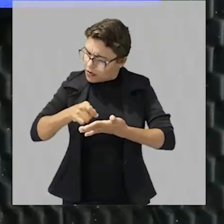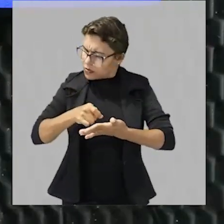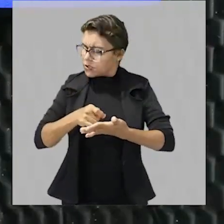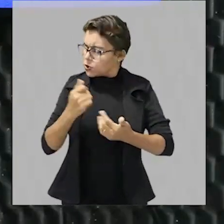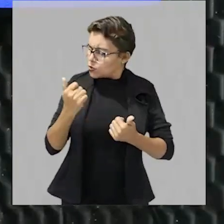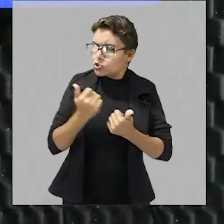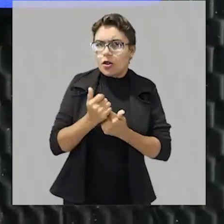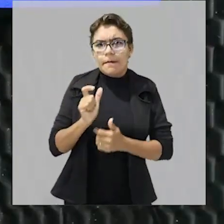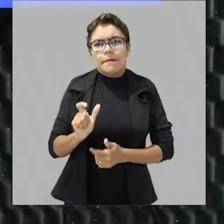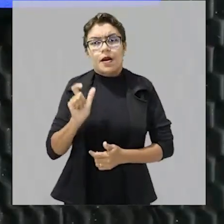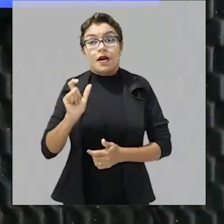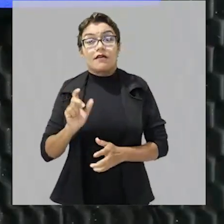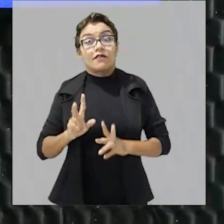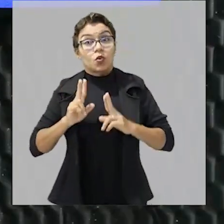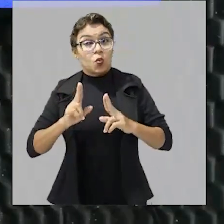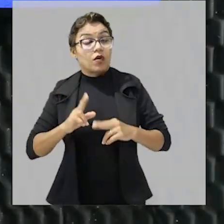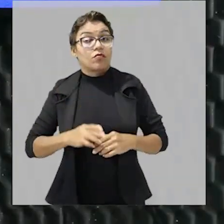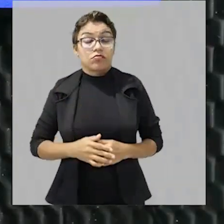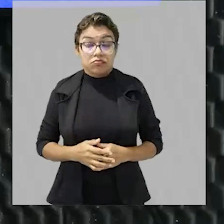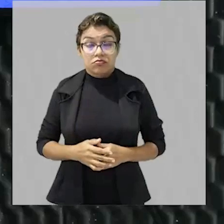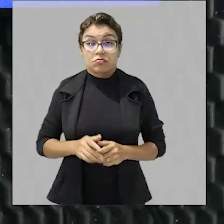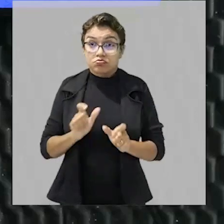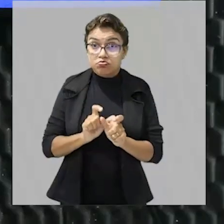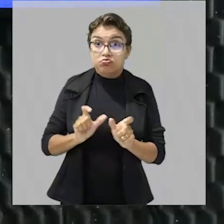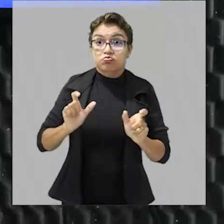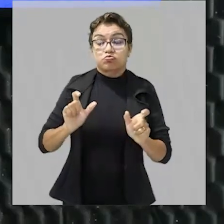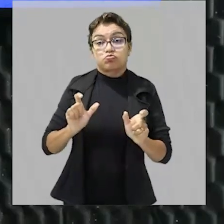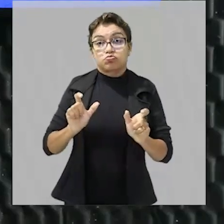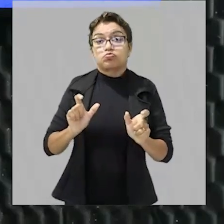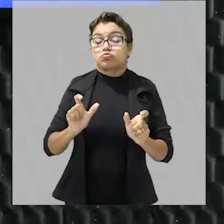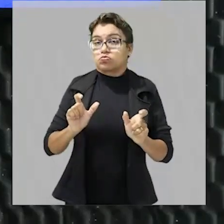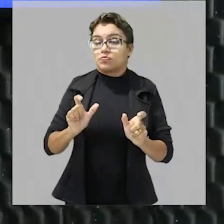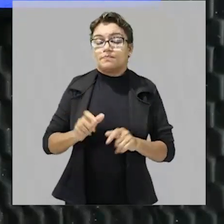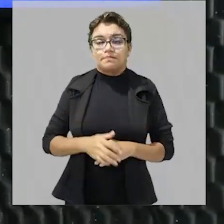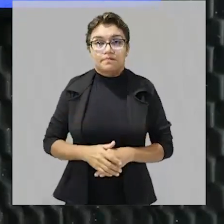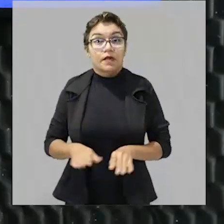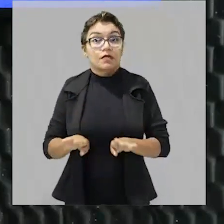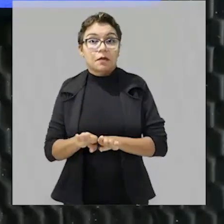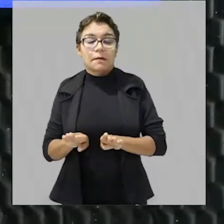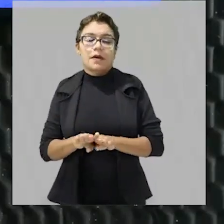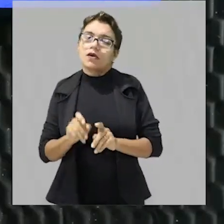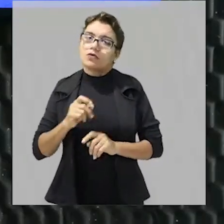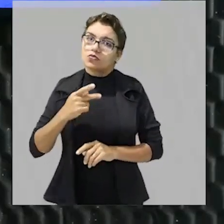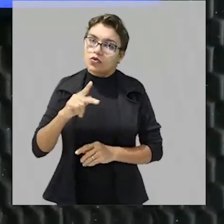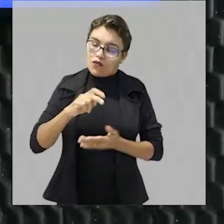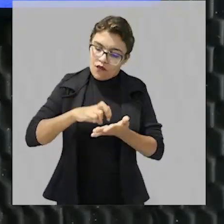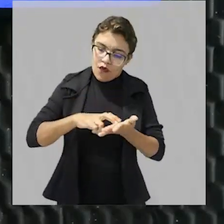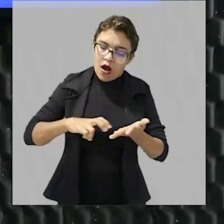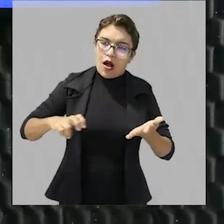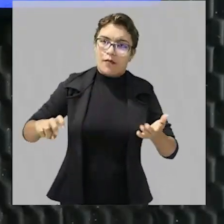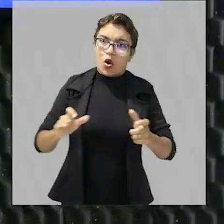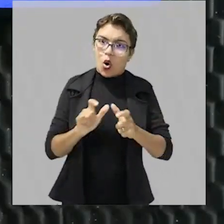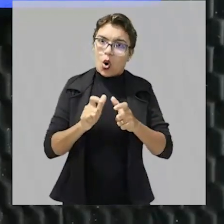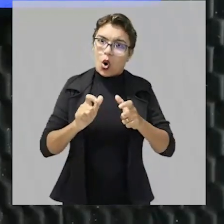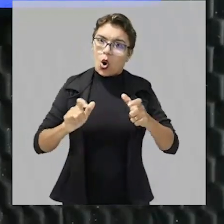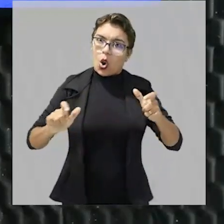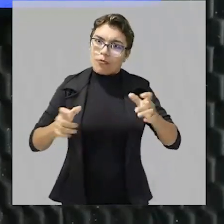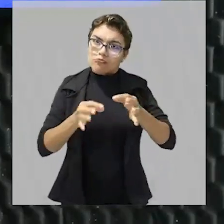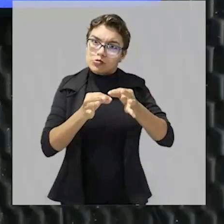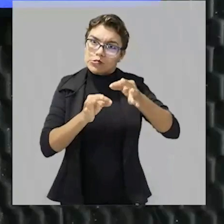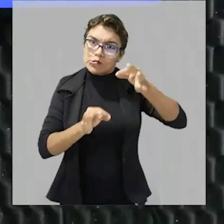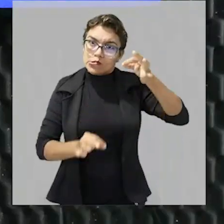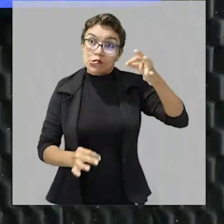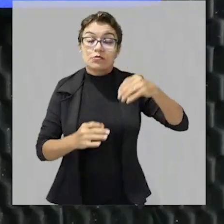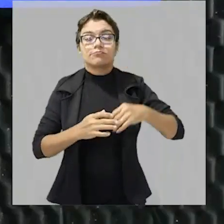uma notícia. Leia uma notícia em várias fontes, a mesma notícia por fontes diferentes. Vejam a